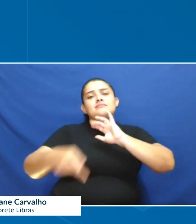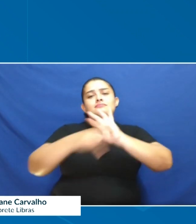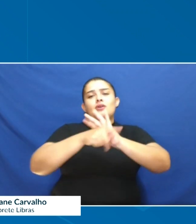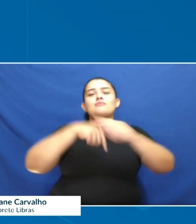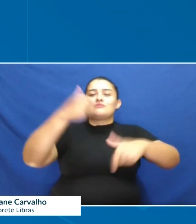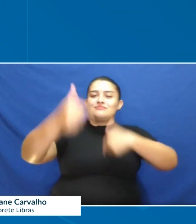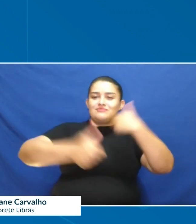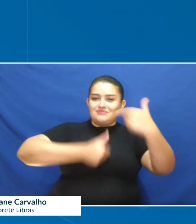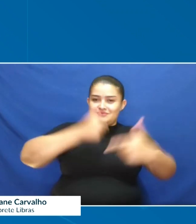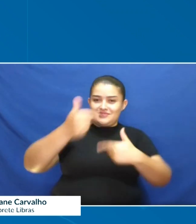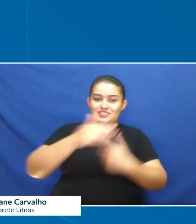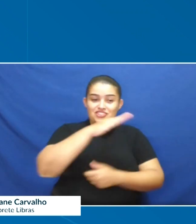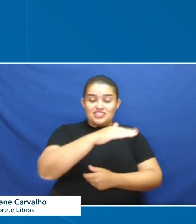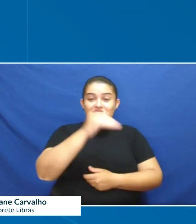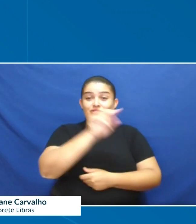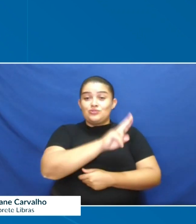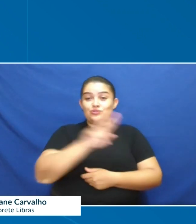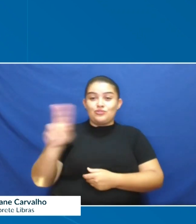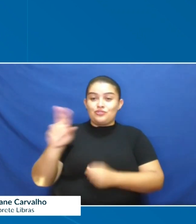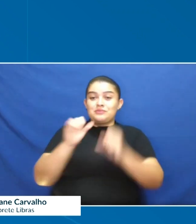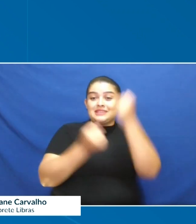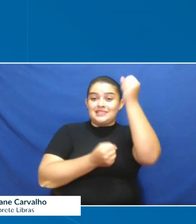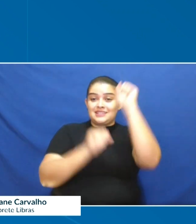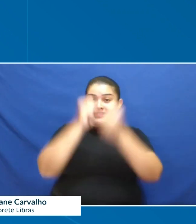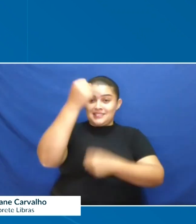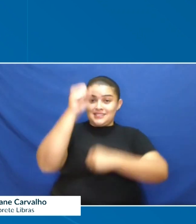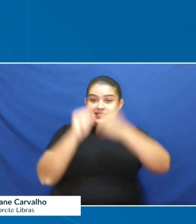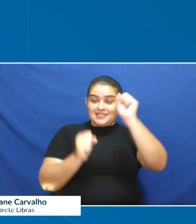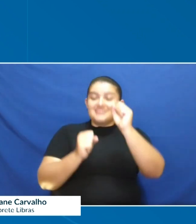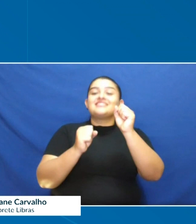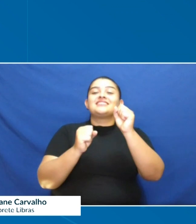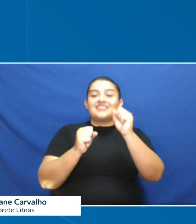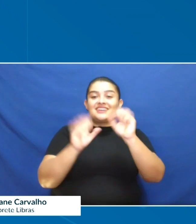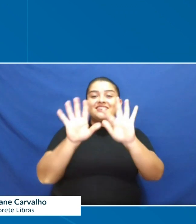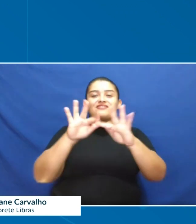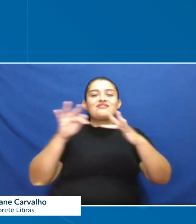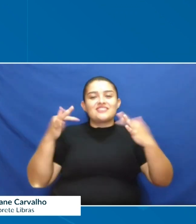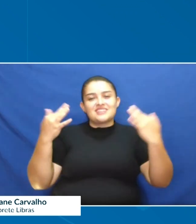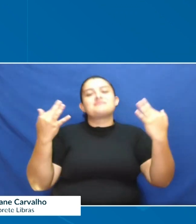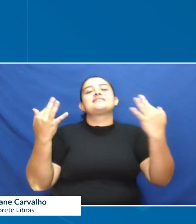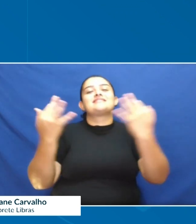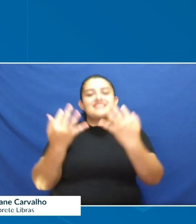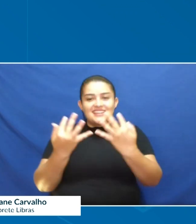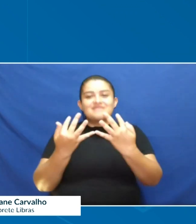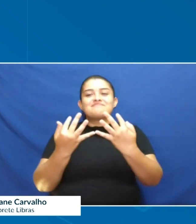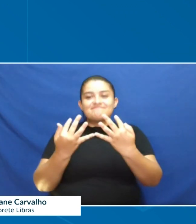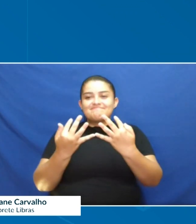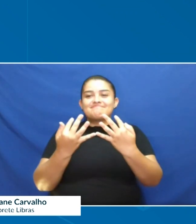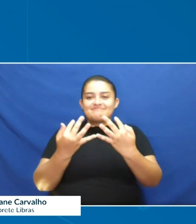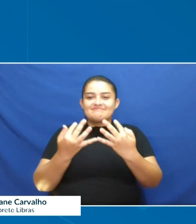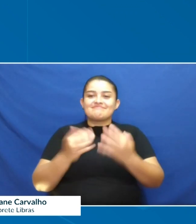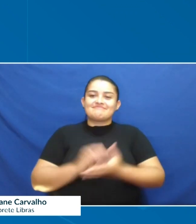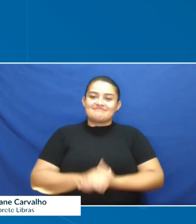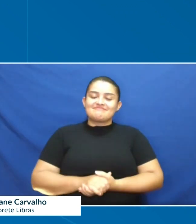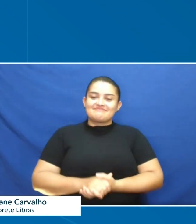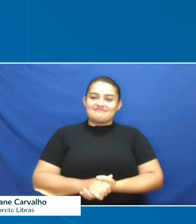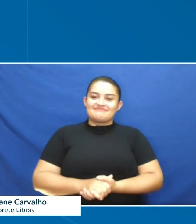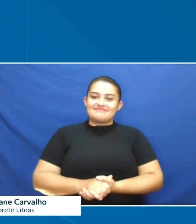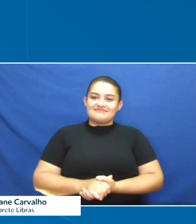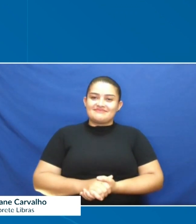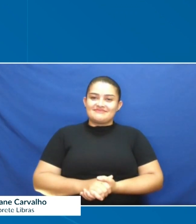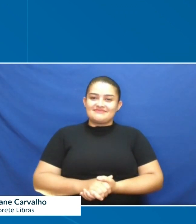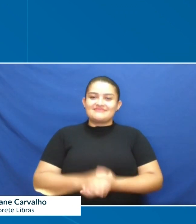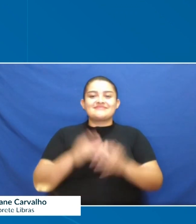chamadas indústrias de familiares, e são indústrias de pequeno porte.